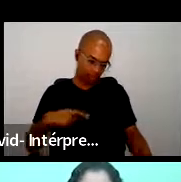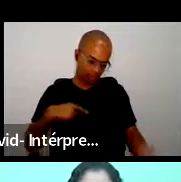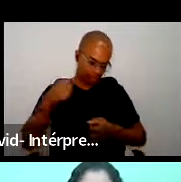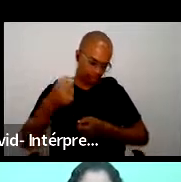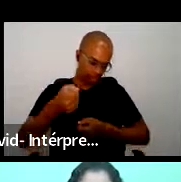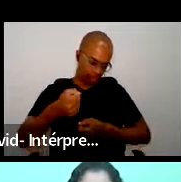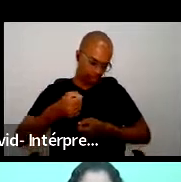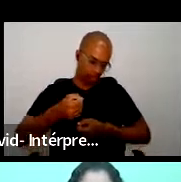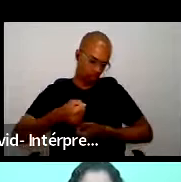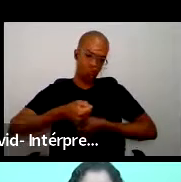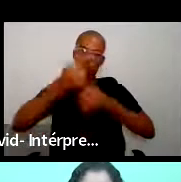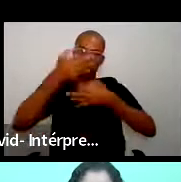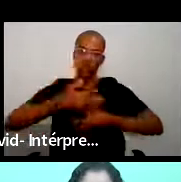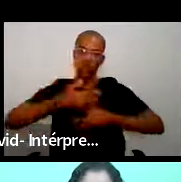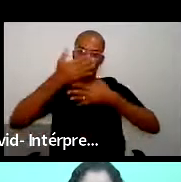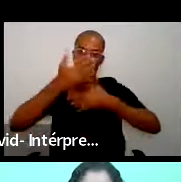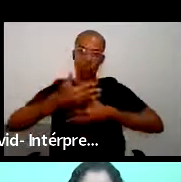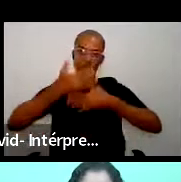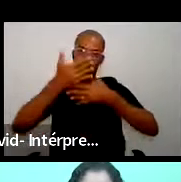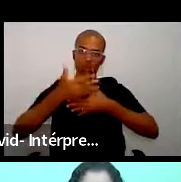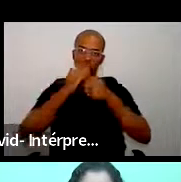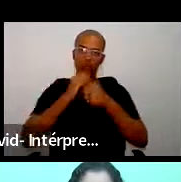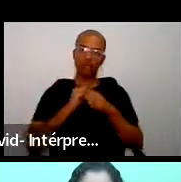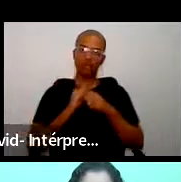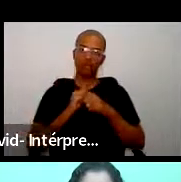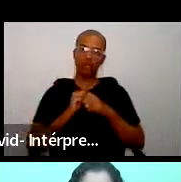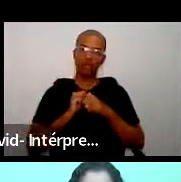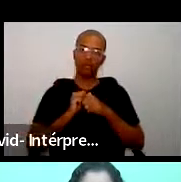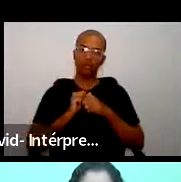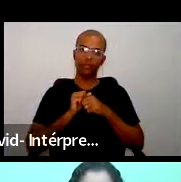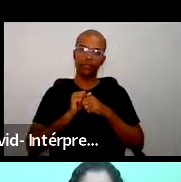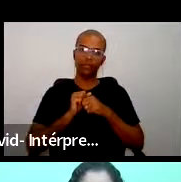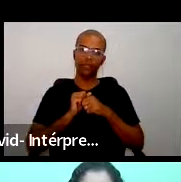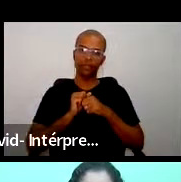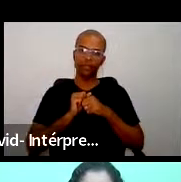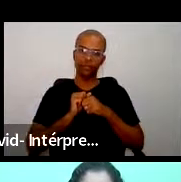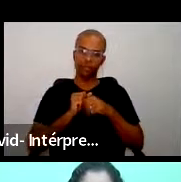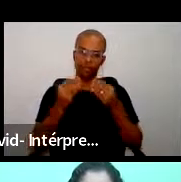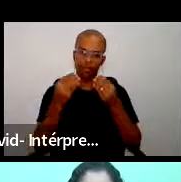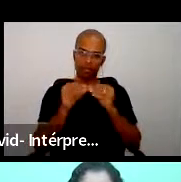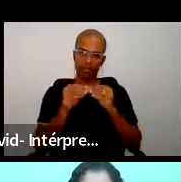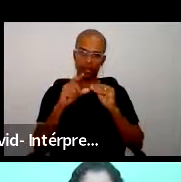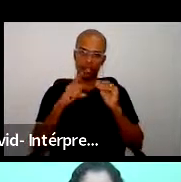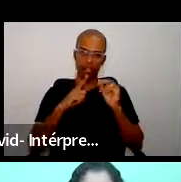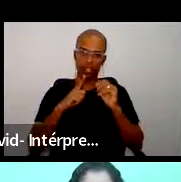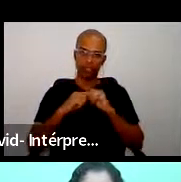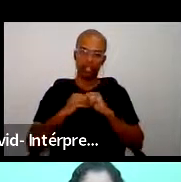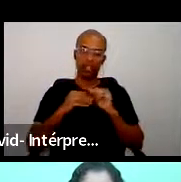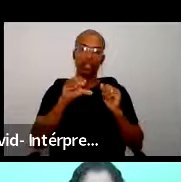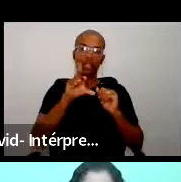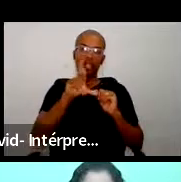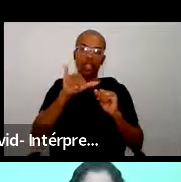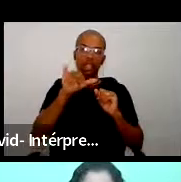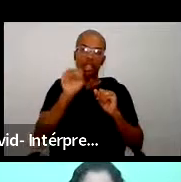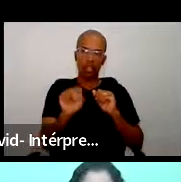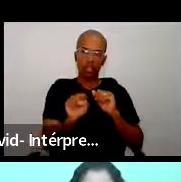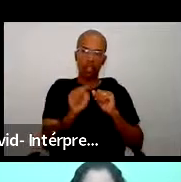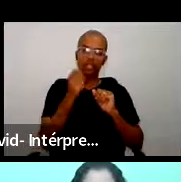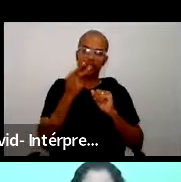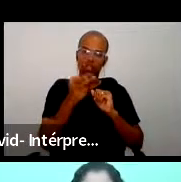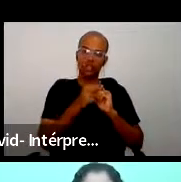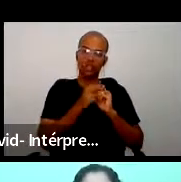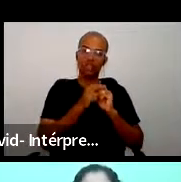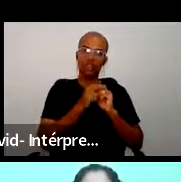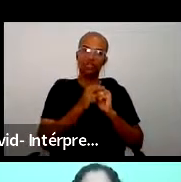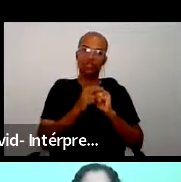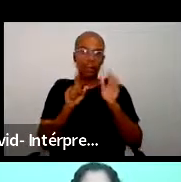o Marcos, a Antonieta podia completar e comentar, que é o que a Cris traz, a pergunta